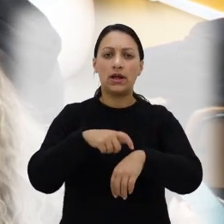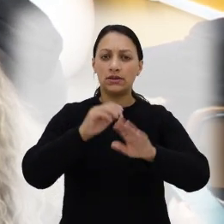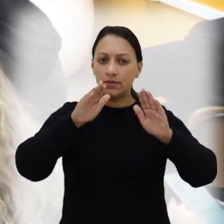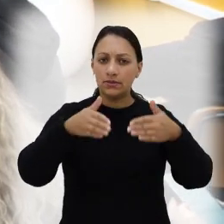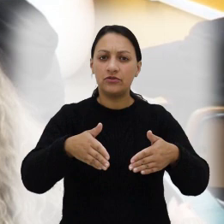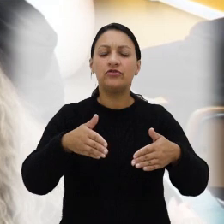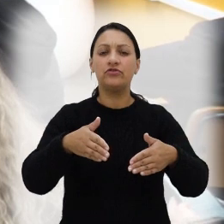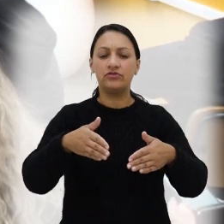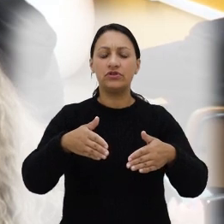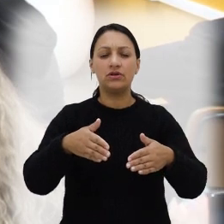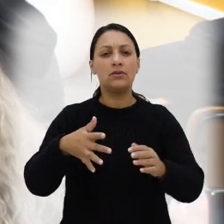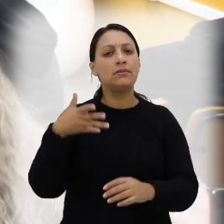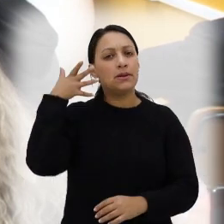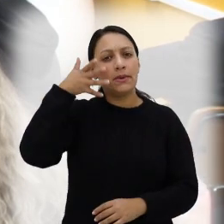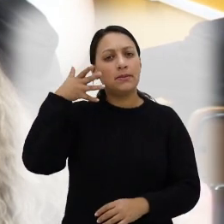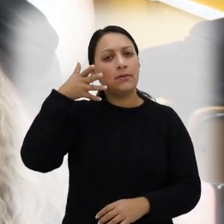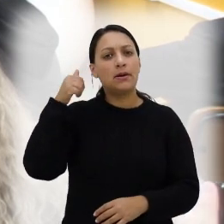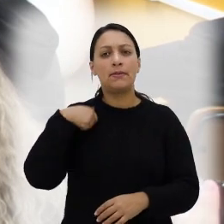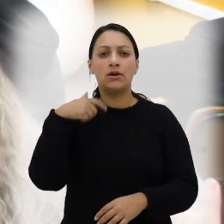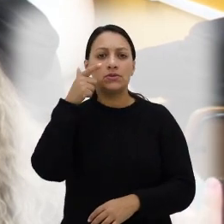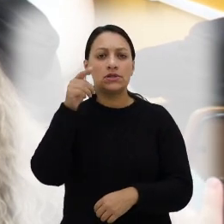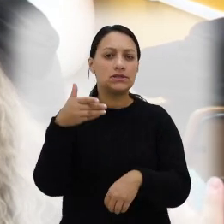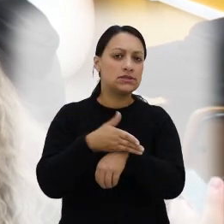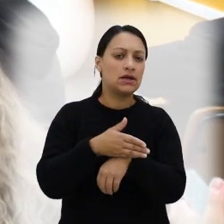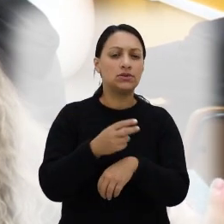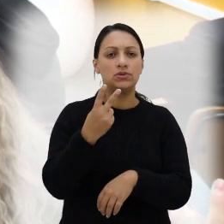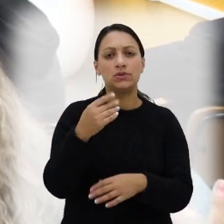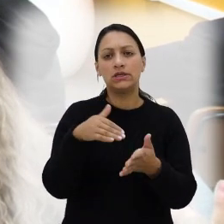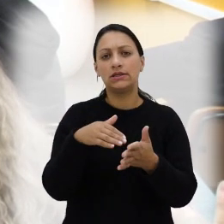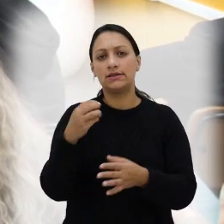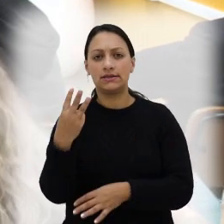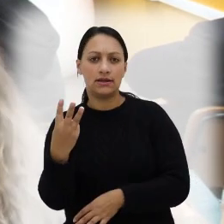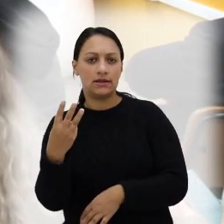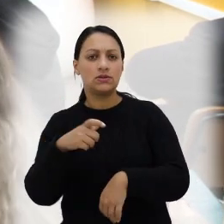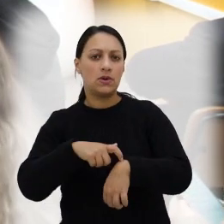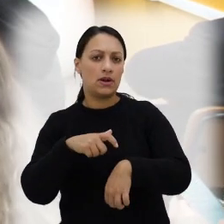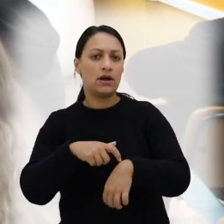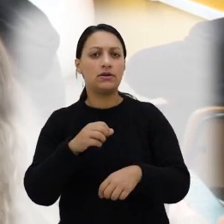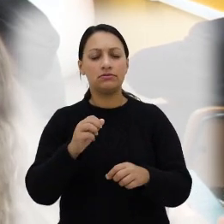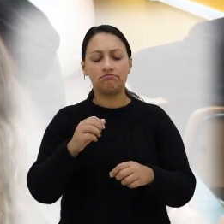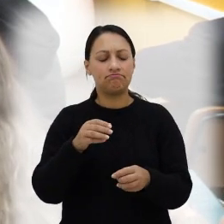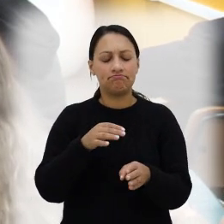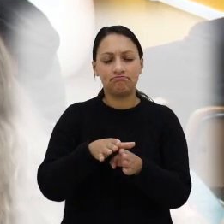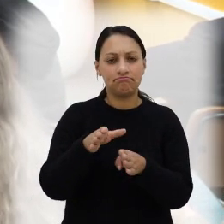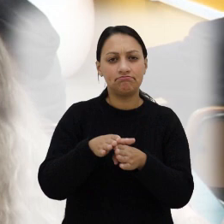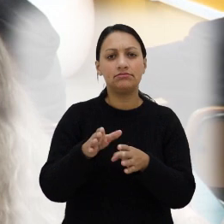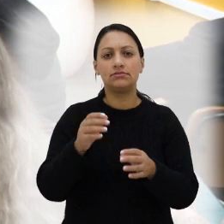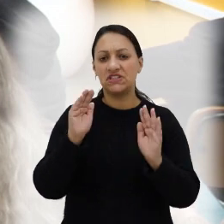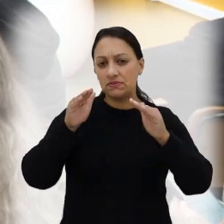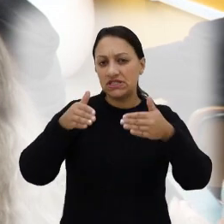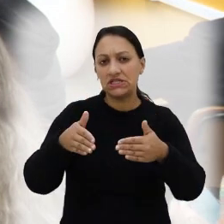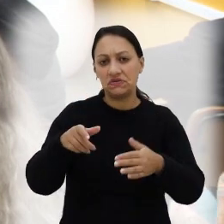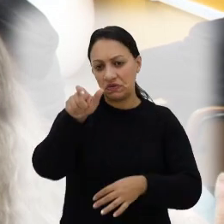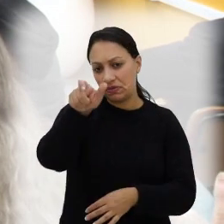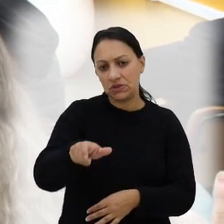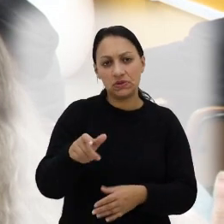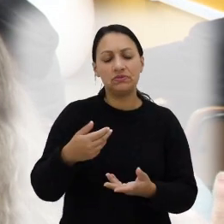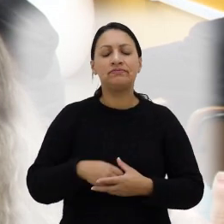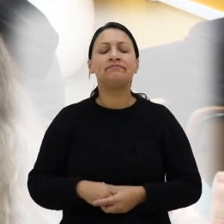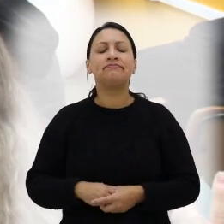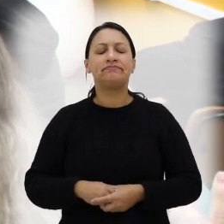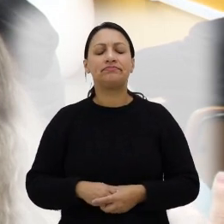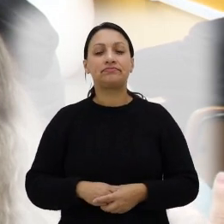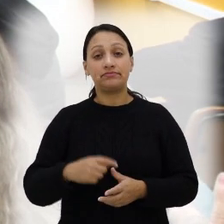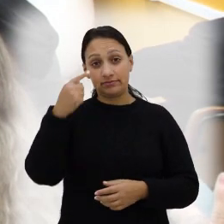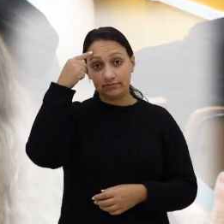para o painel das construções acessar, por exemplo, das 2 às 3 com um mentor específico. Tá? A ideia é